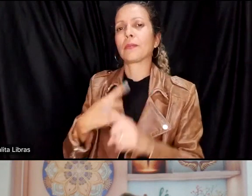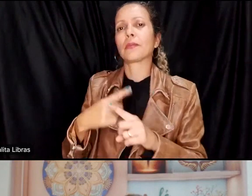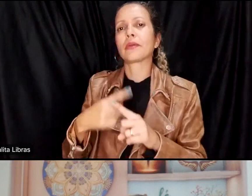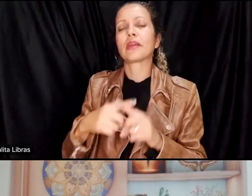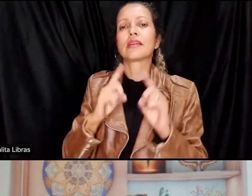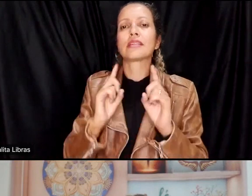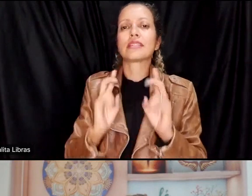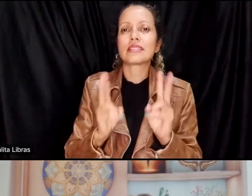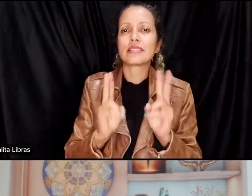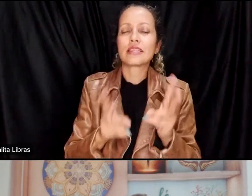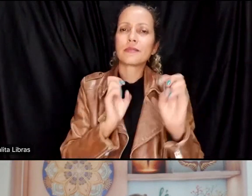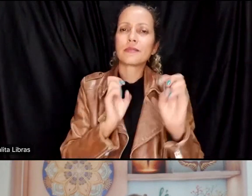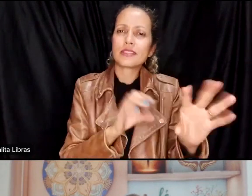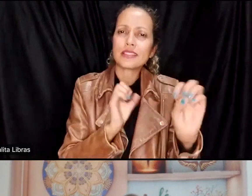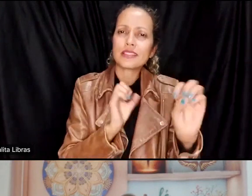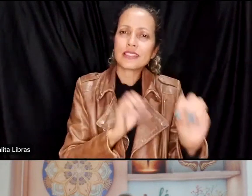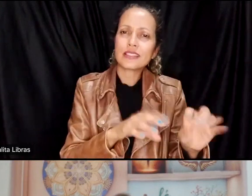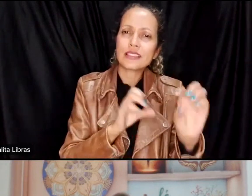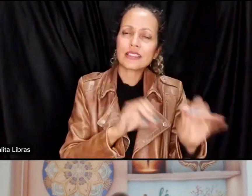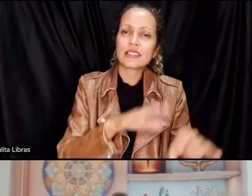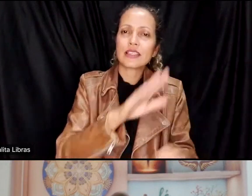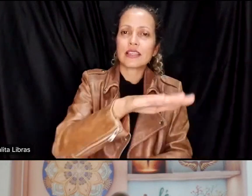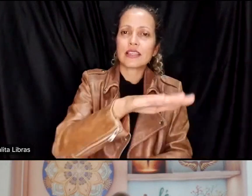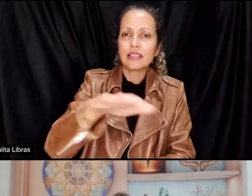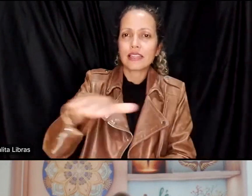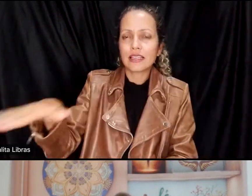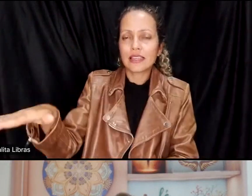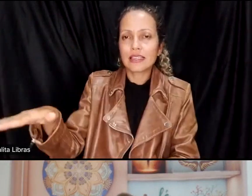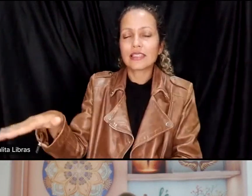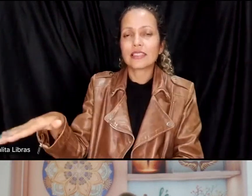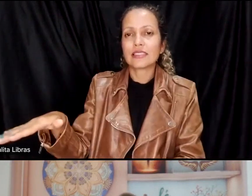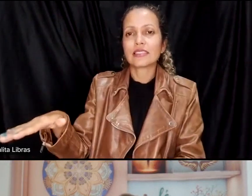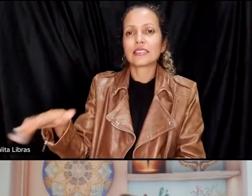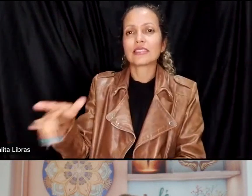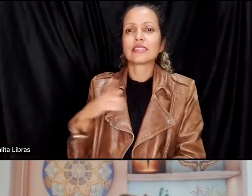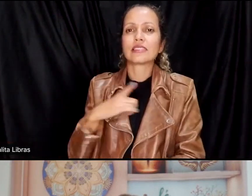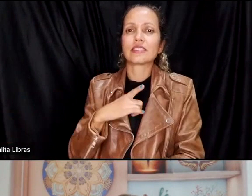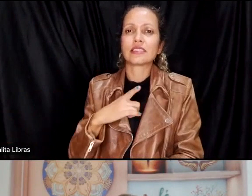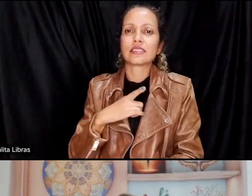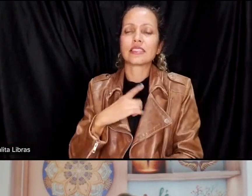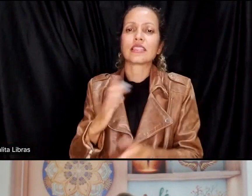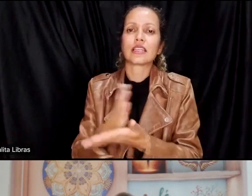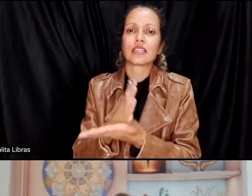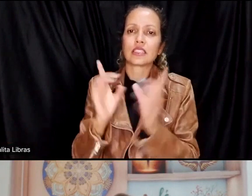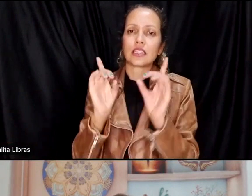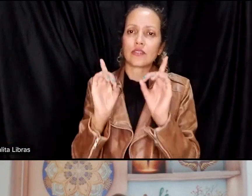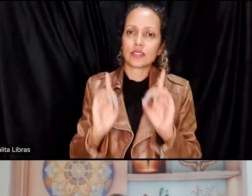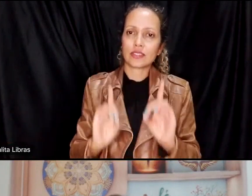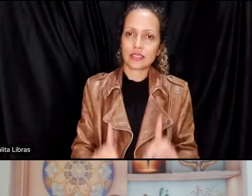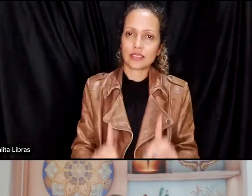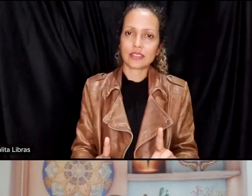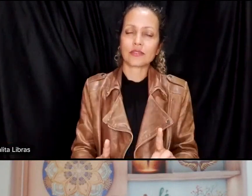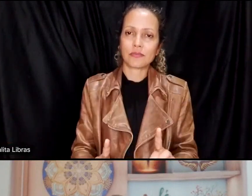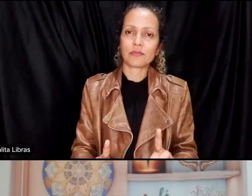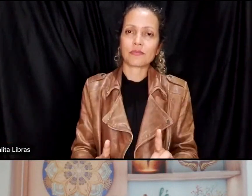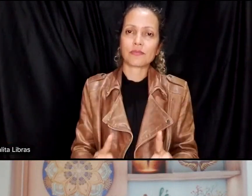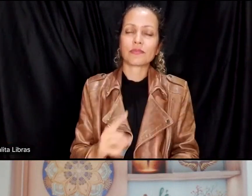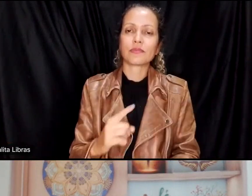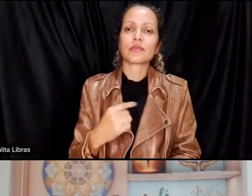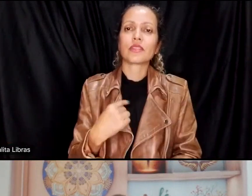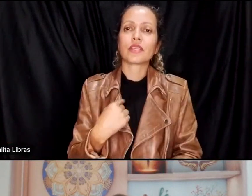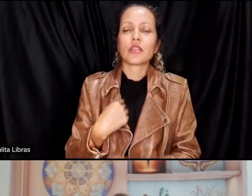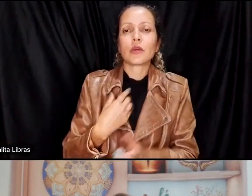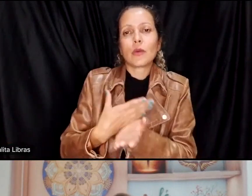crianças com, vamos dizer assim, deficiência. E eu comecei já faz um